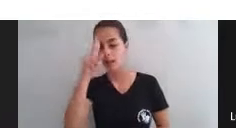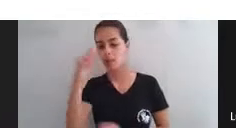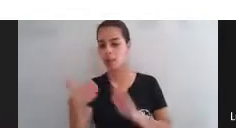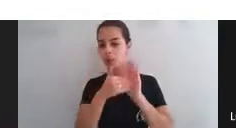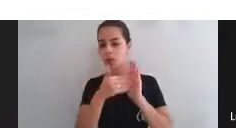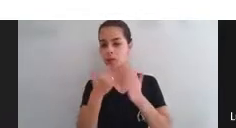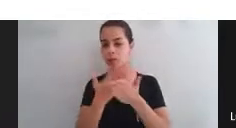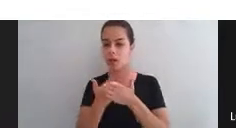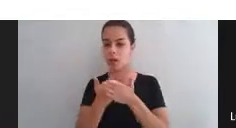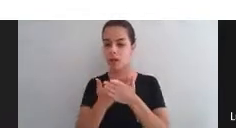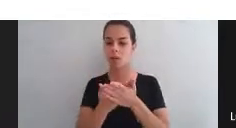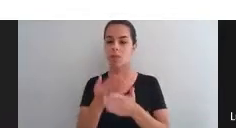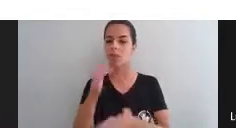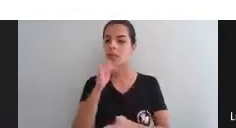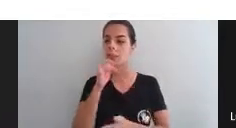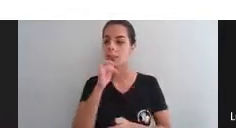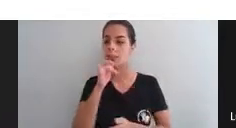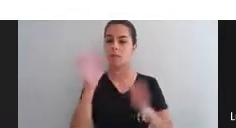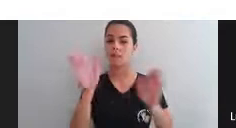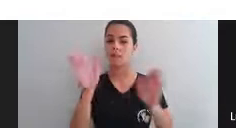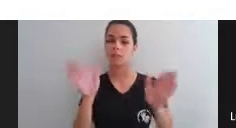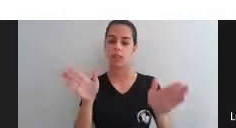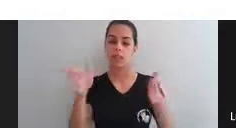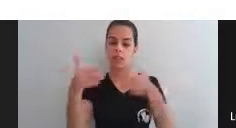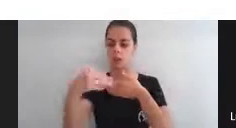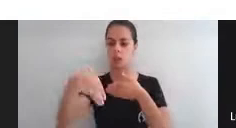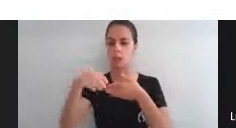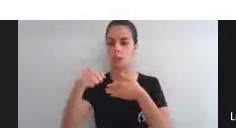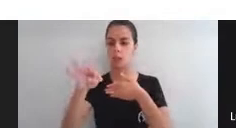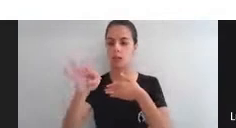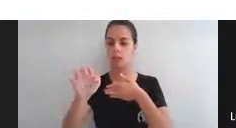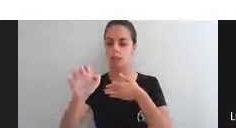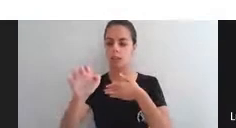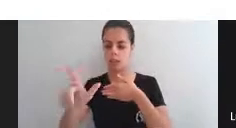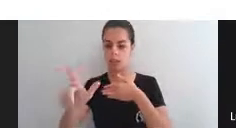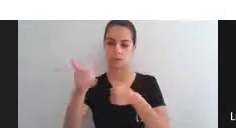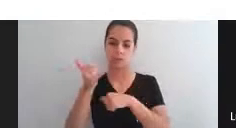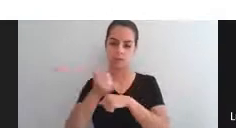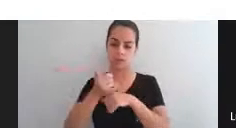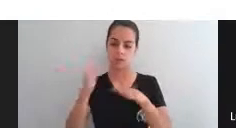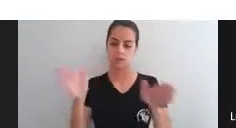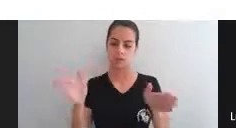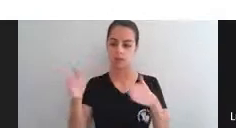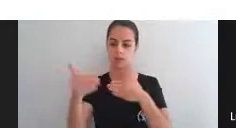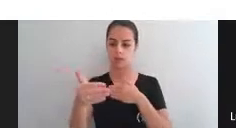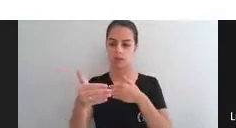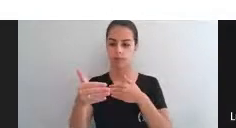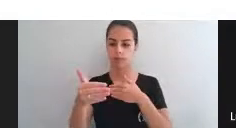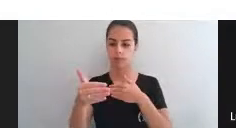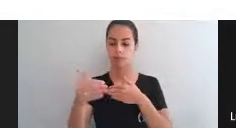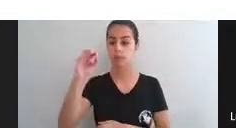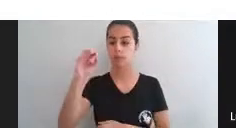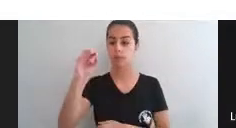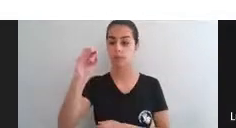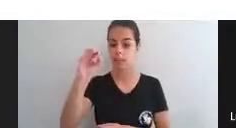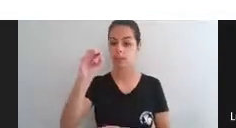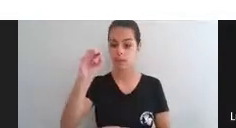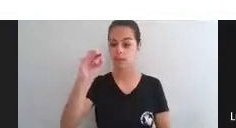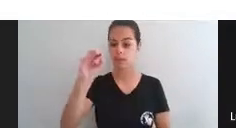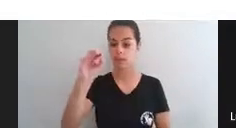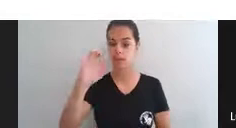tem uma caixa de metal, bom condutor térmico, a 0 graus, e gelo lá